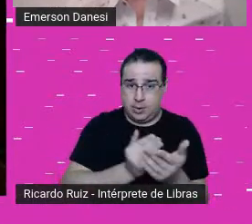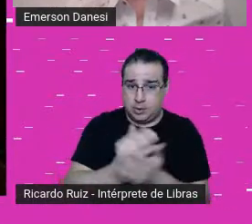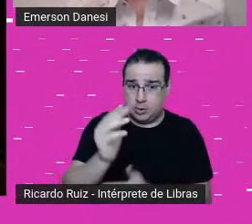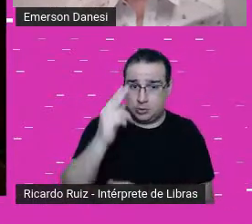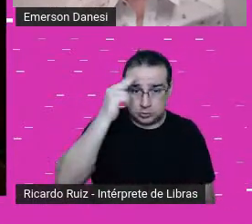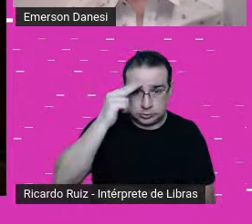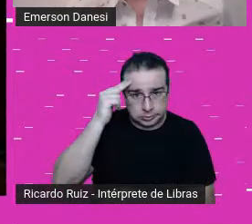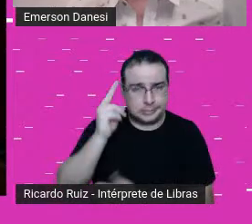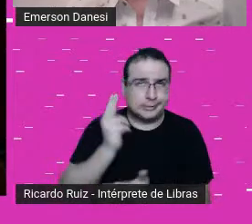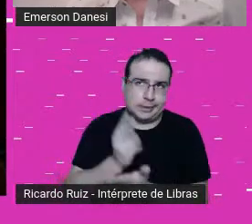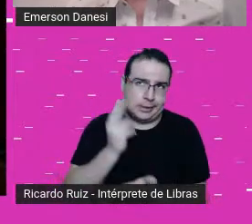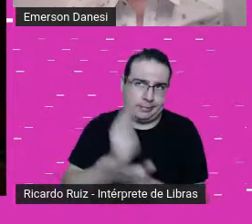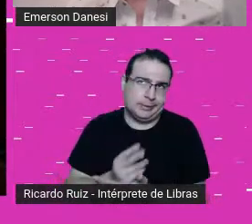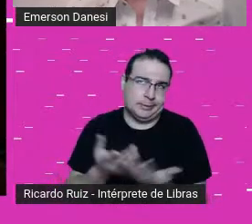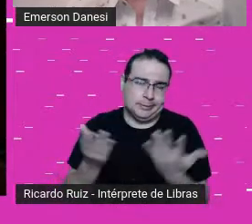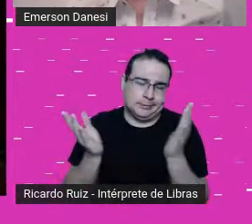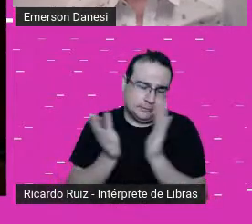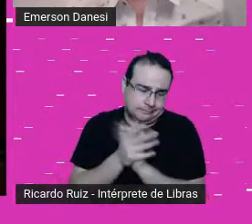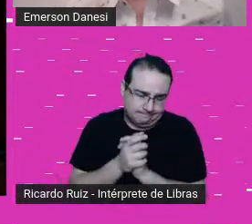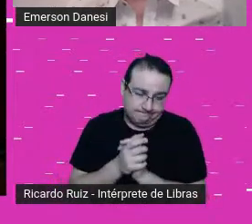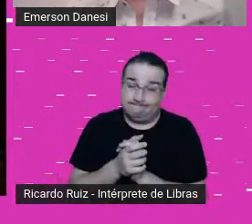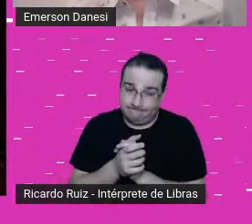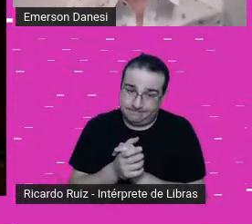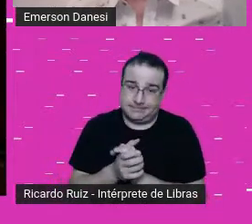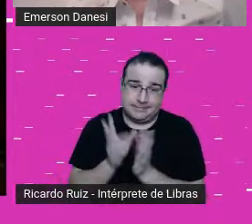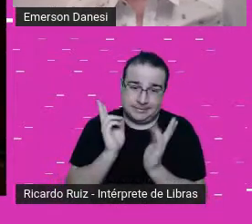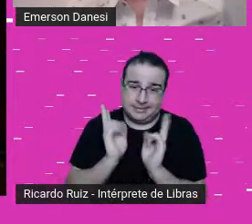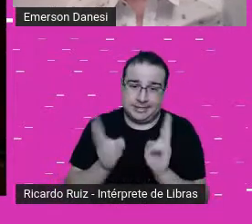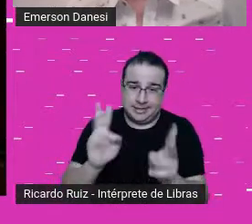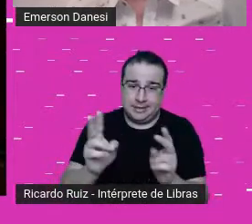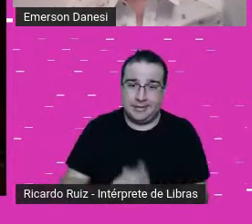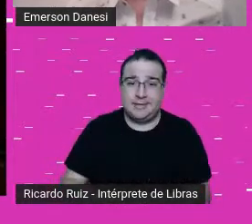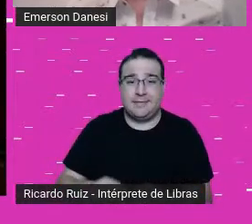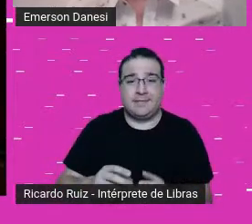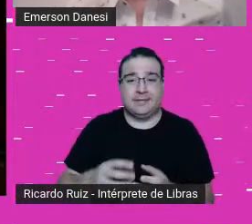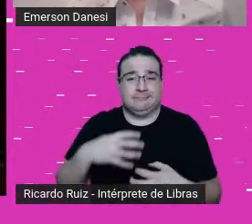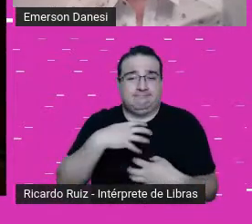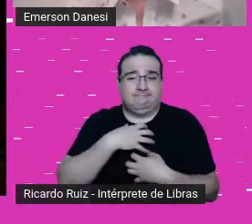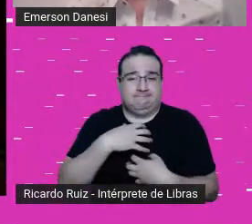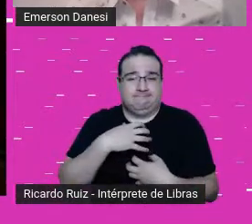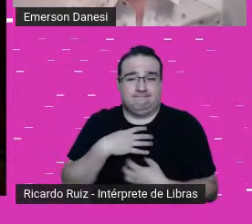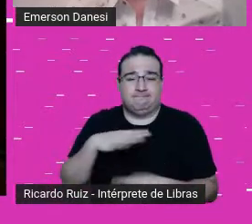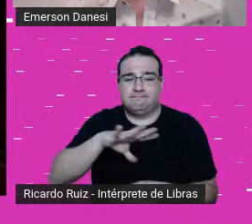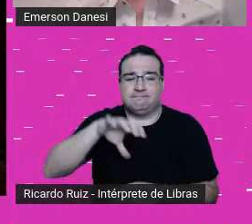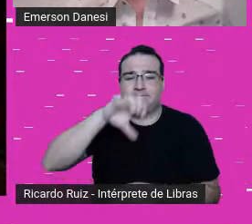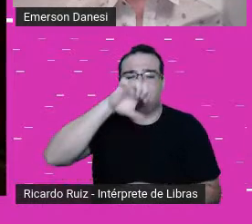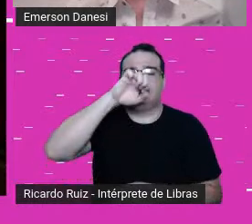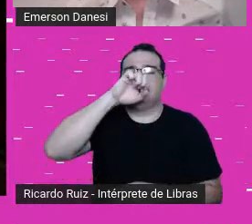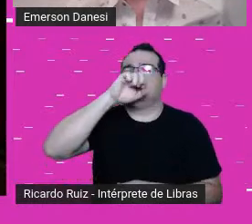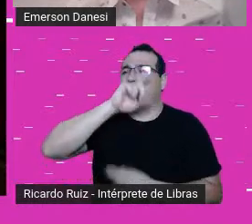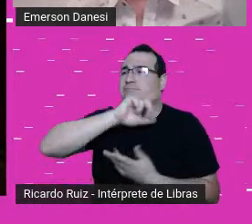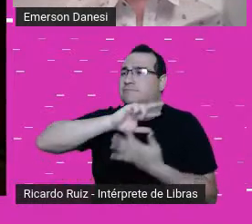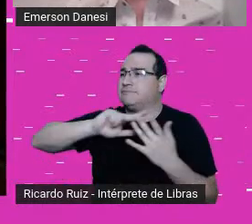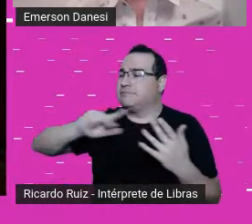acontecia muito, e eu via sempre isso, eram muitas as sensações que me